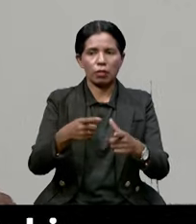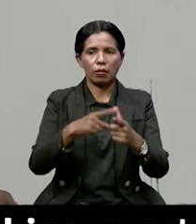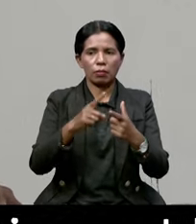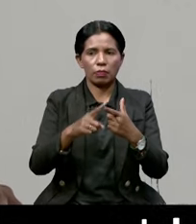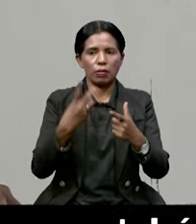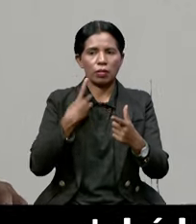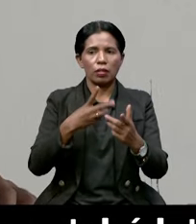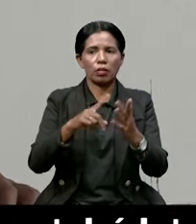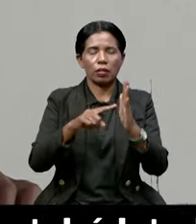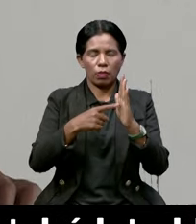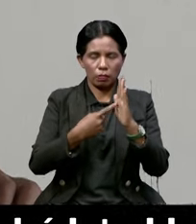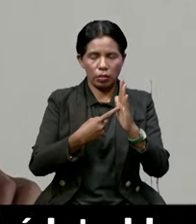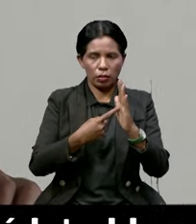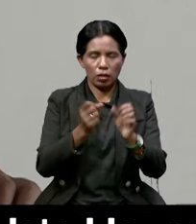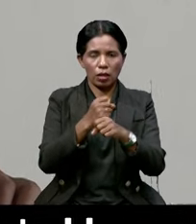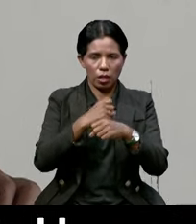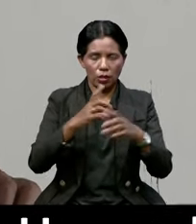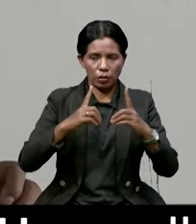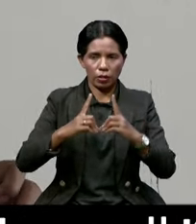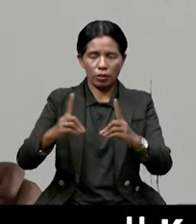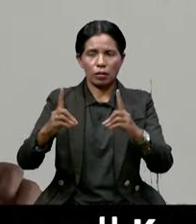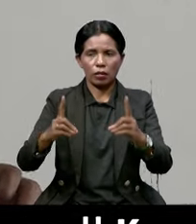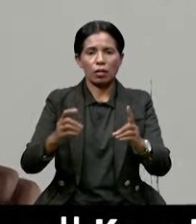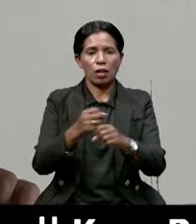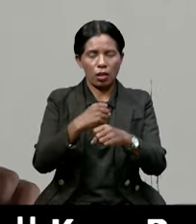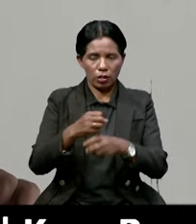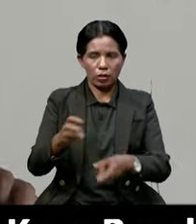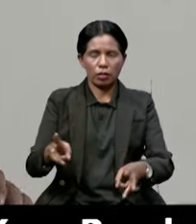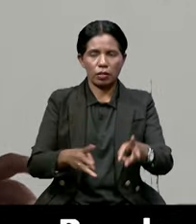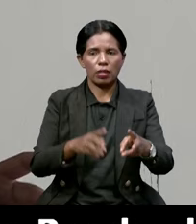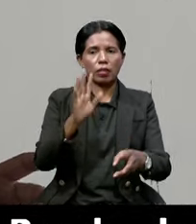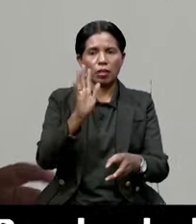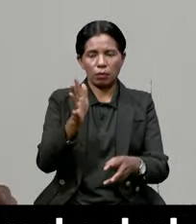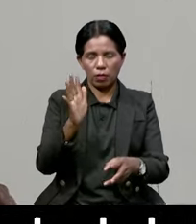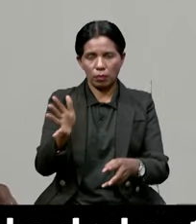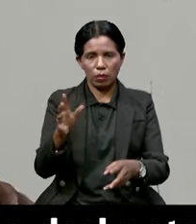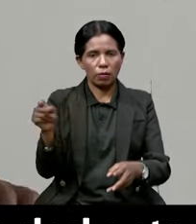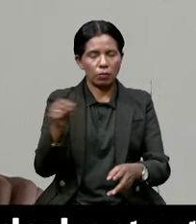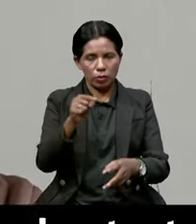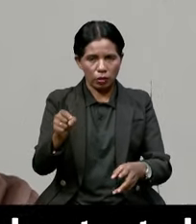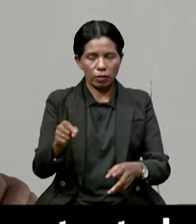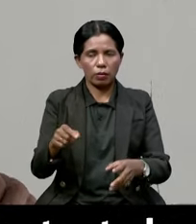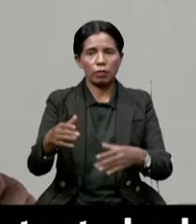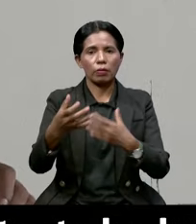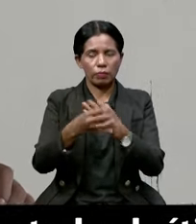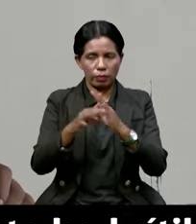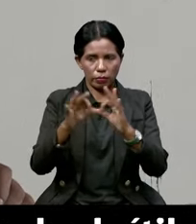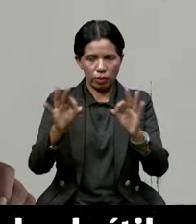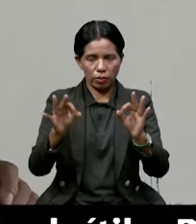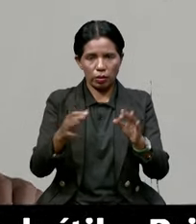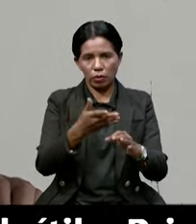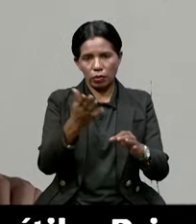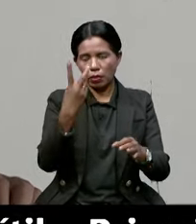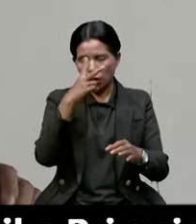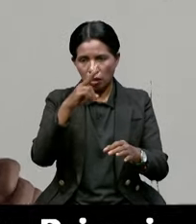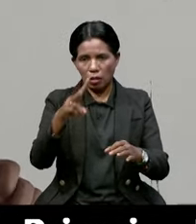a ro. Em termos de construção, quase 50% conclui. E em outro acompanha ela,